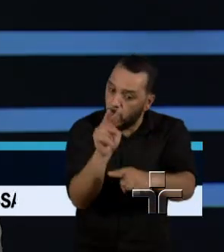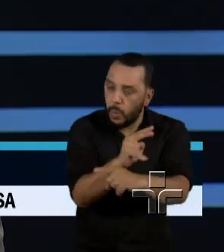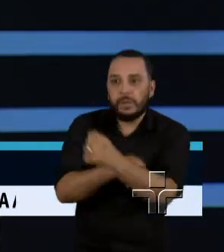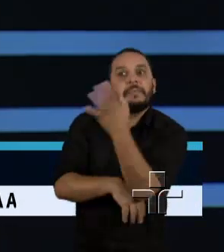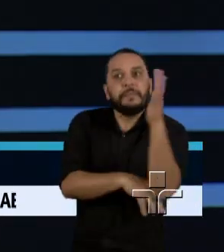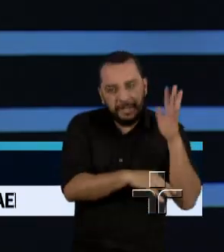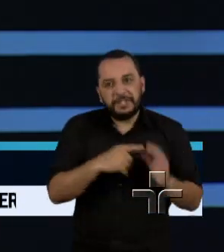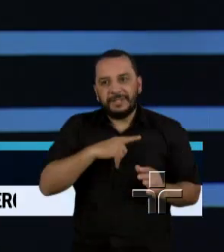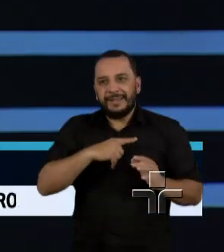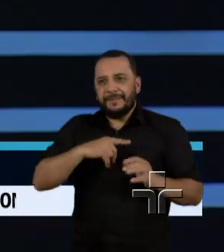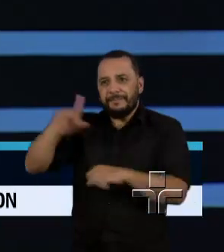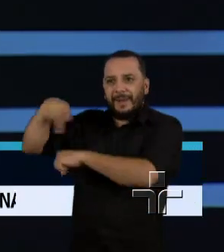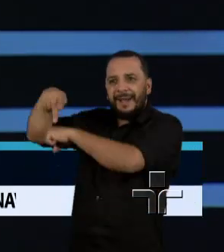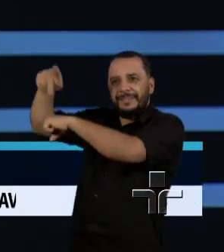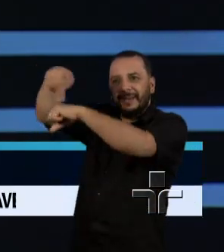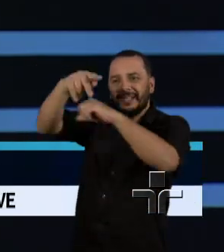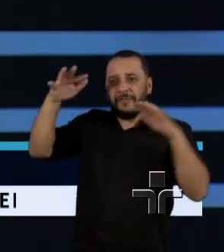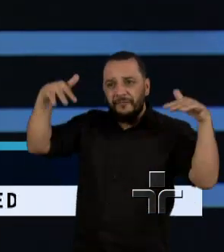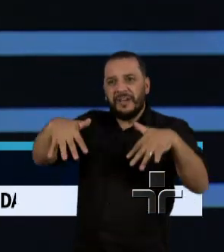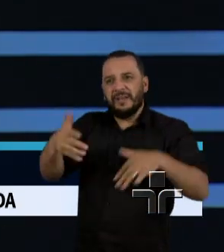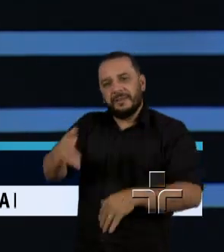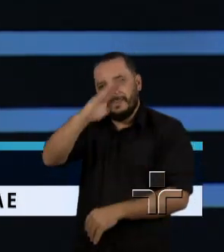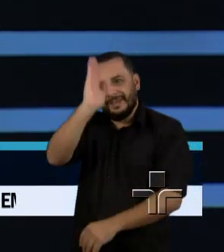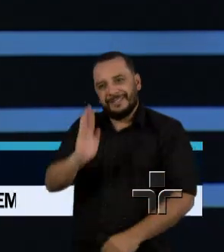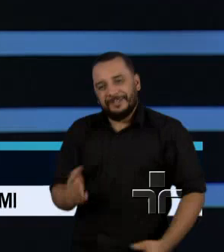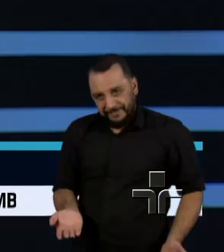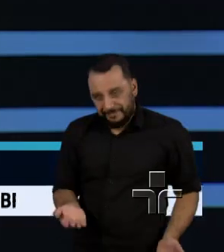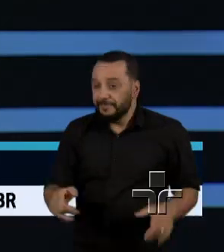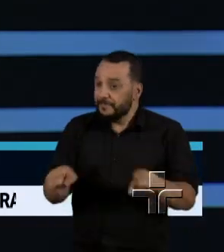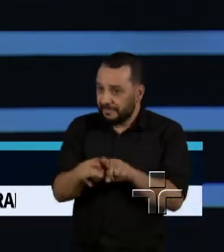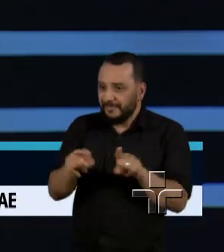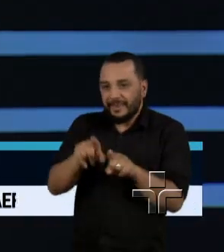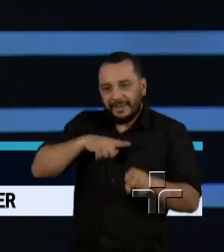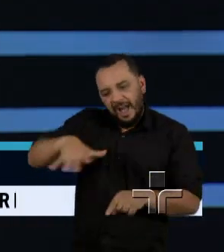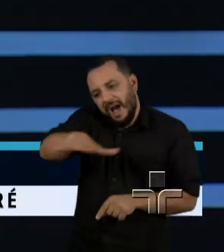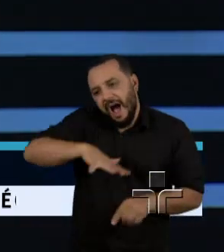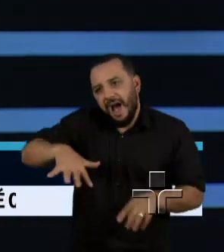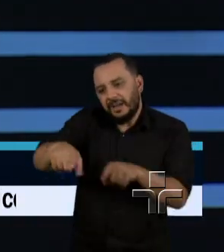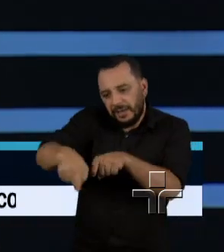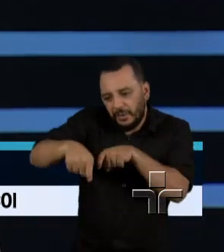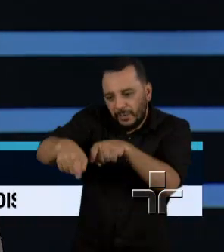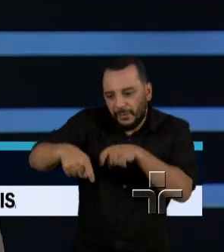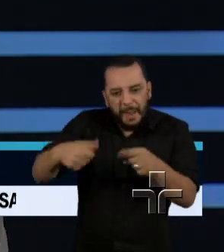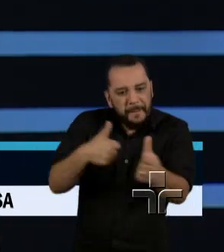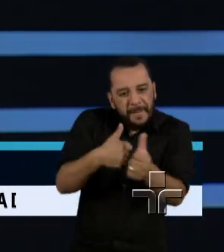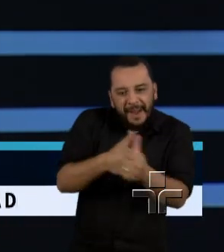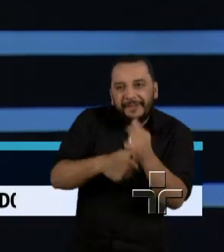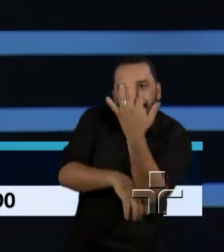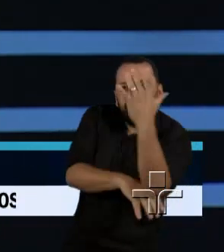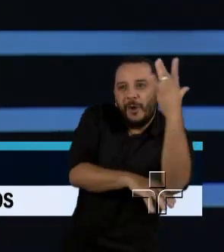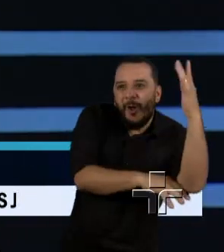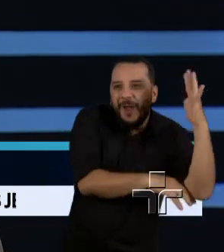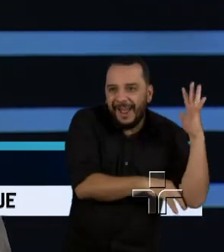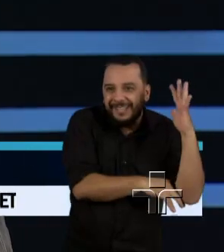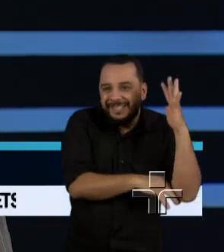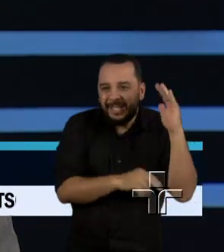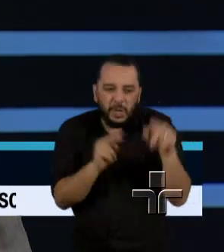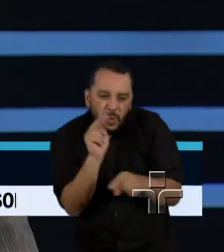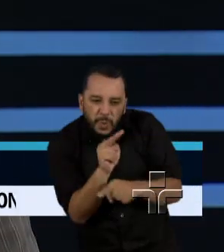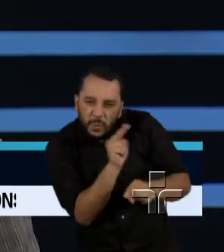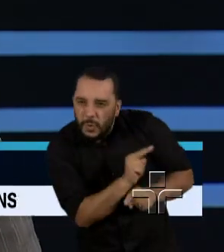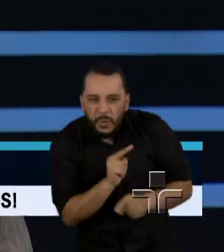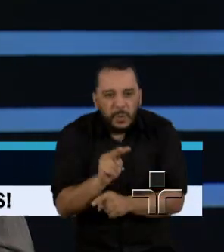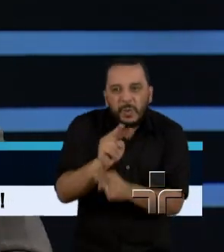porque você descobre que as áreas de plantação, de agricultura e tal, perto de florestas, sem destruir a floresta, que a floresta